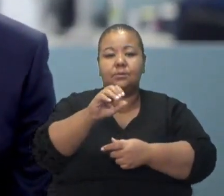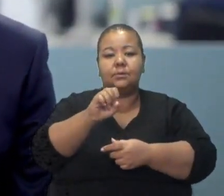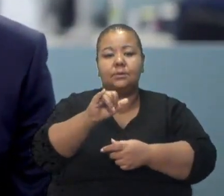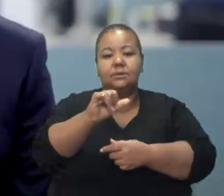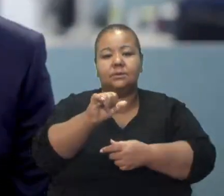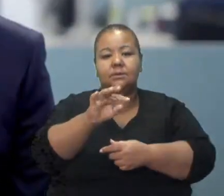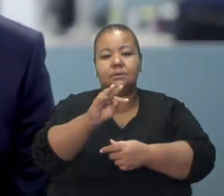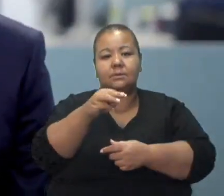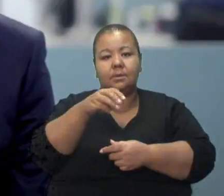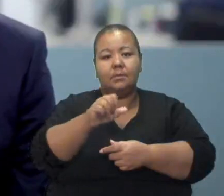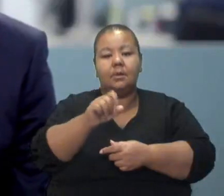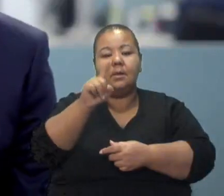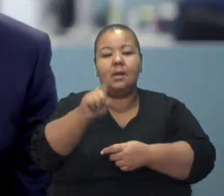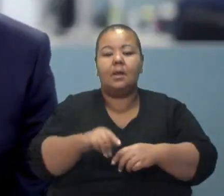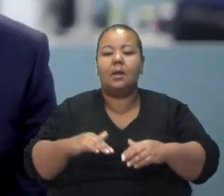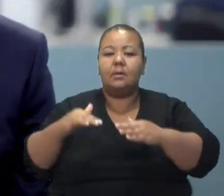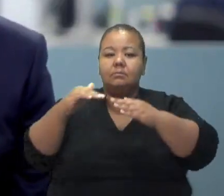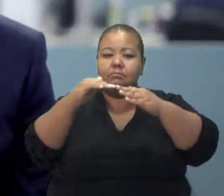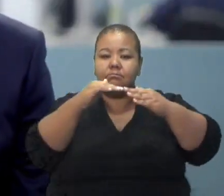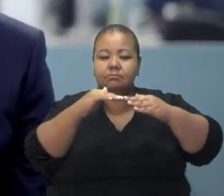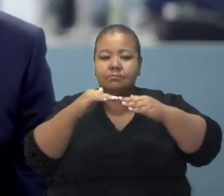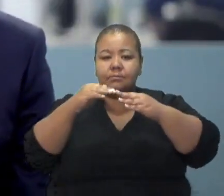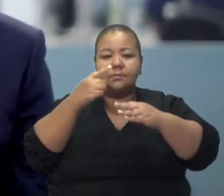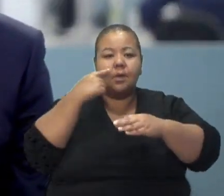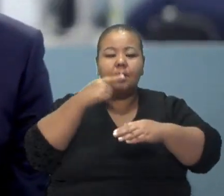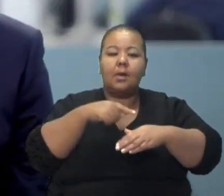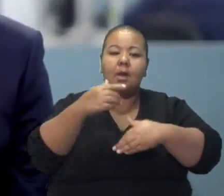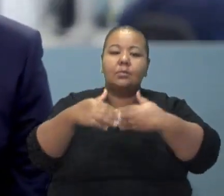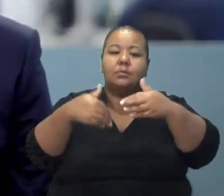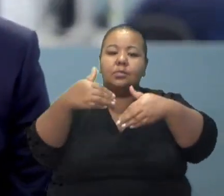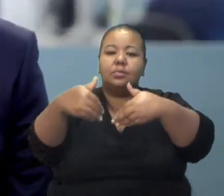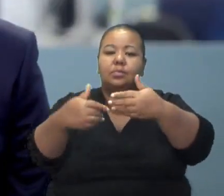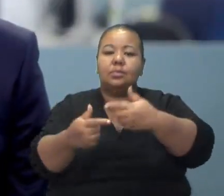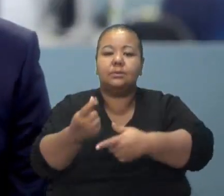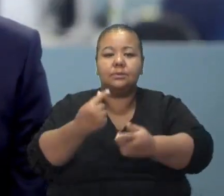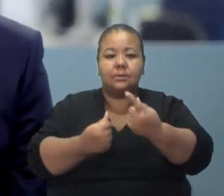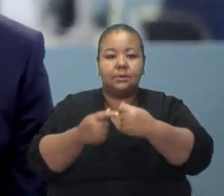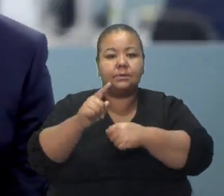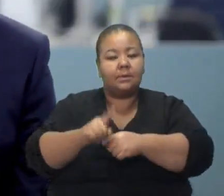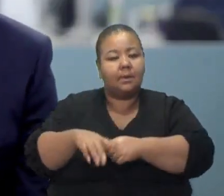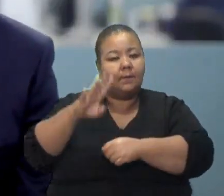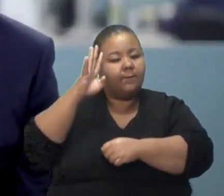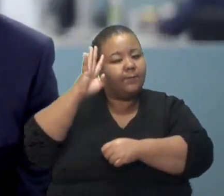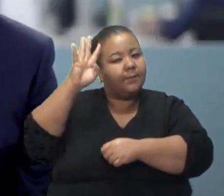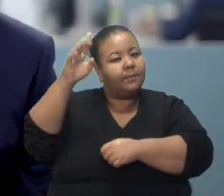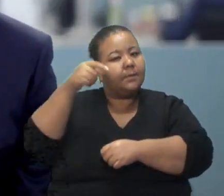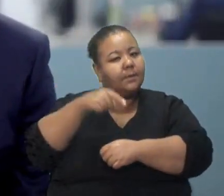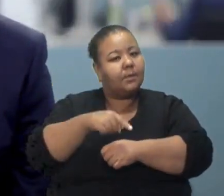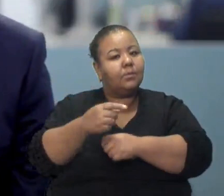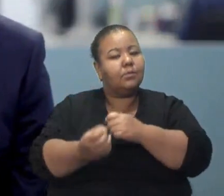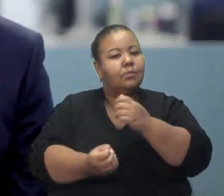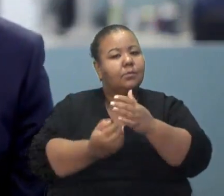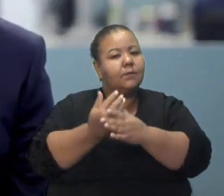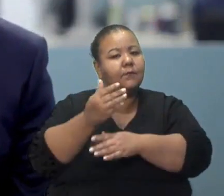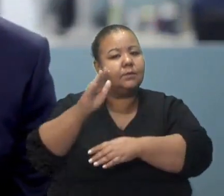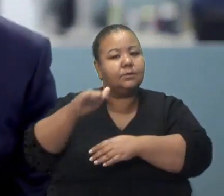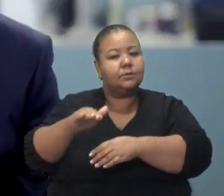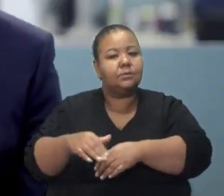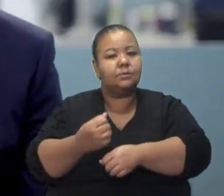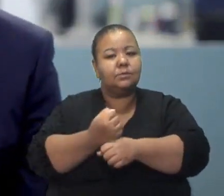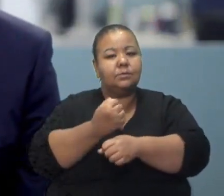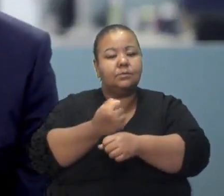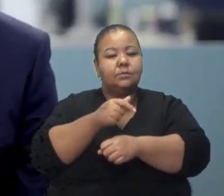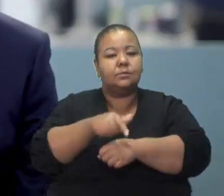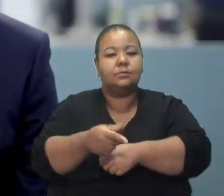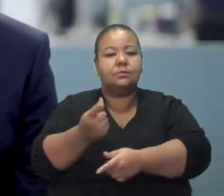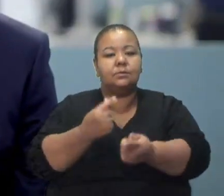de padronização. Olhar os processos deste seu negócio é fundamental. Uma das fontes de baixa produtividade em nossa